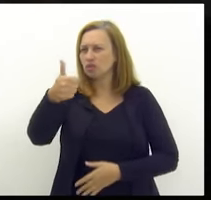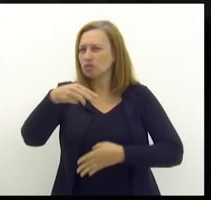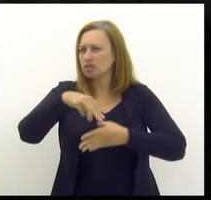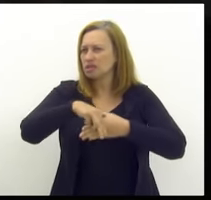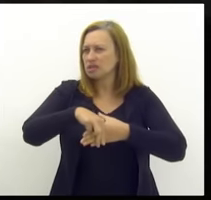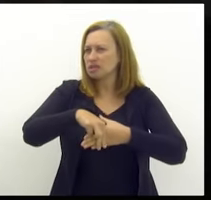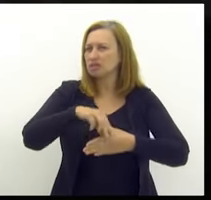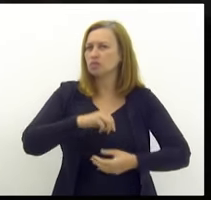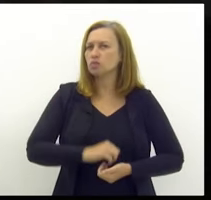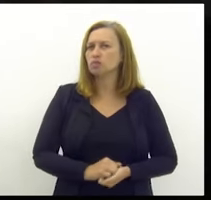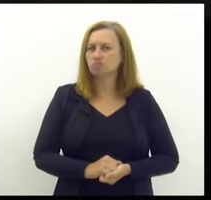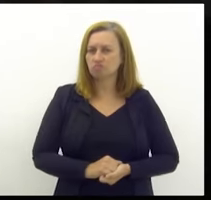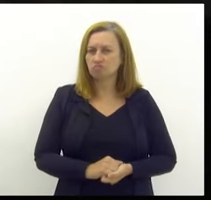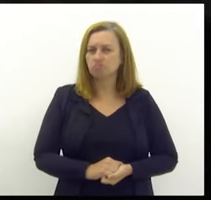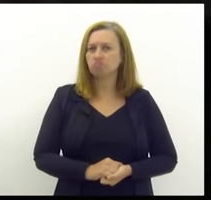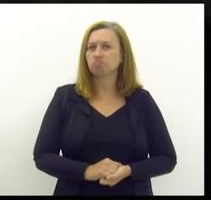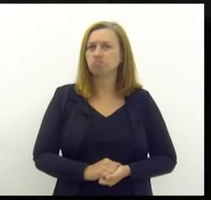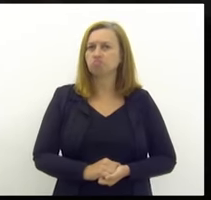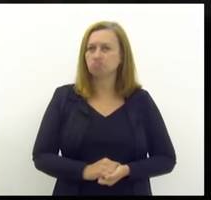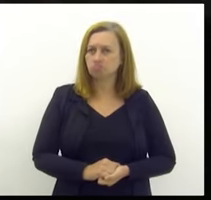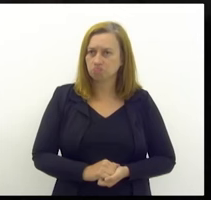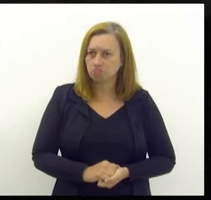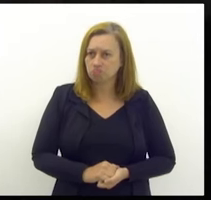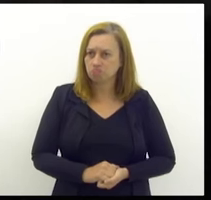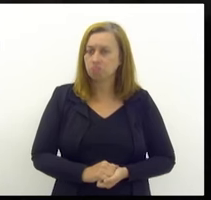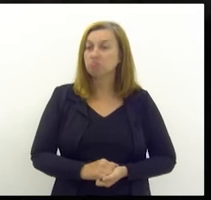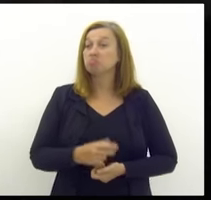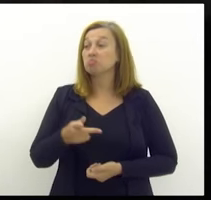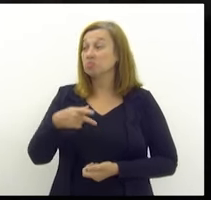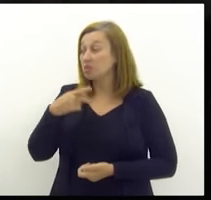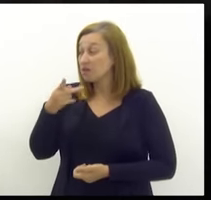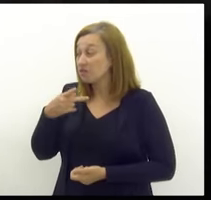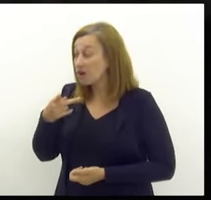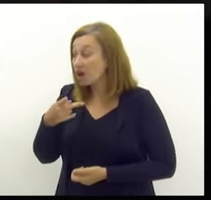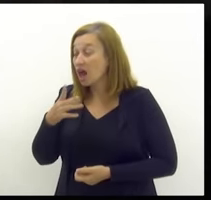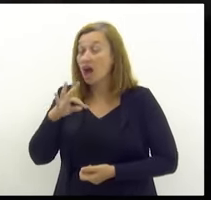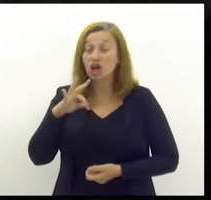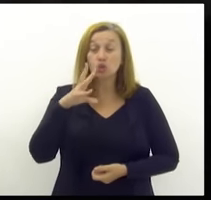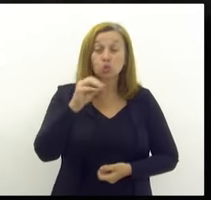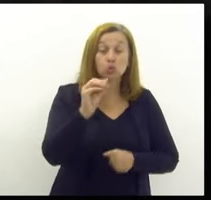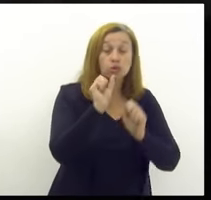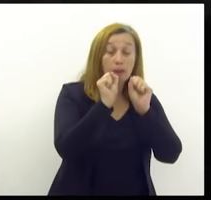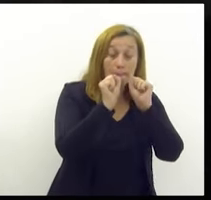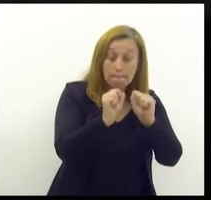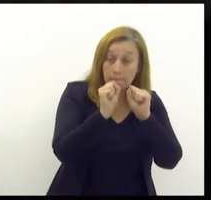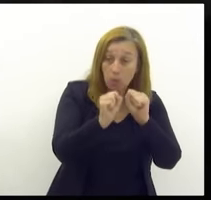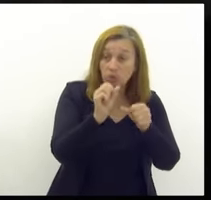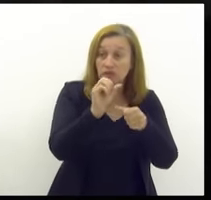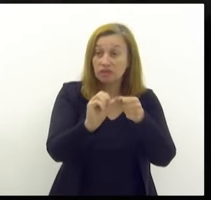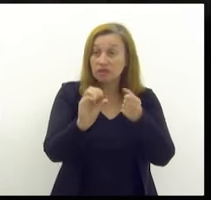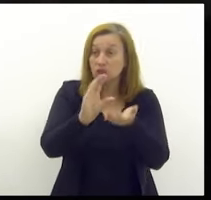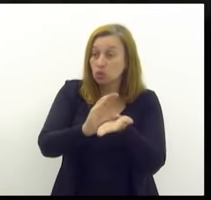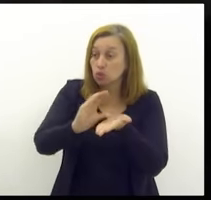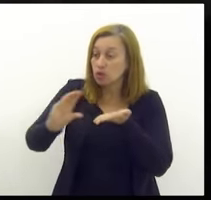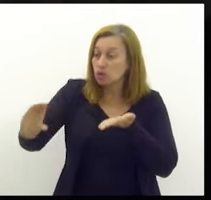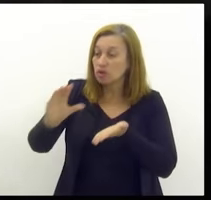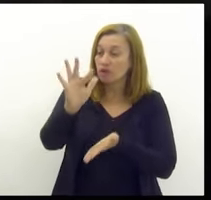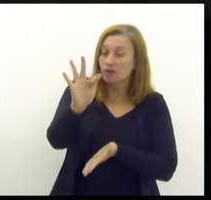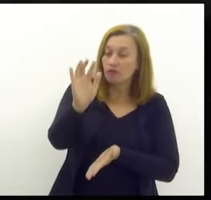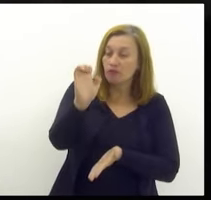incisos inis dizer tudo que pode fazer com recurso do